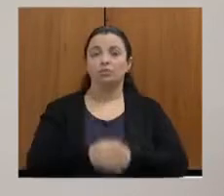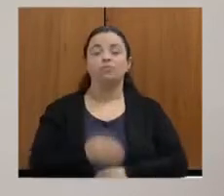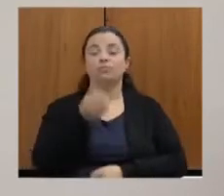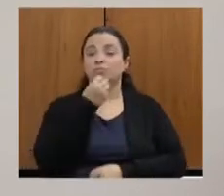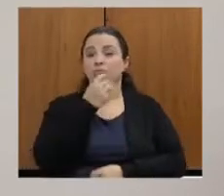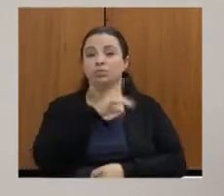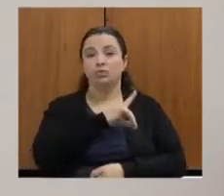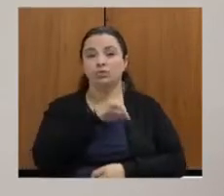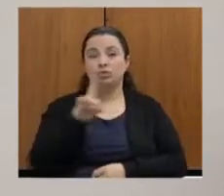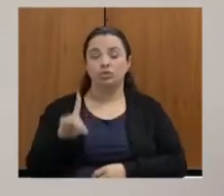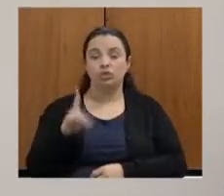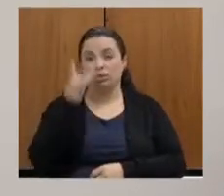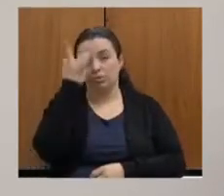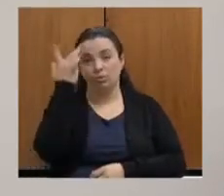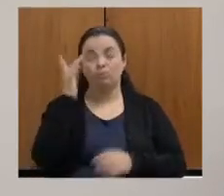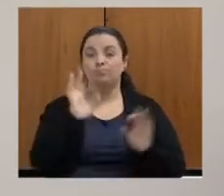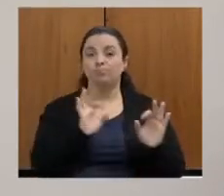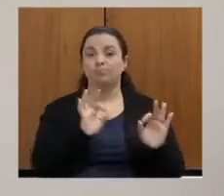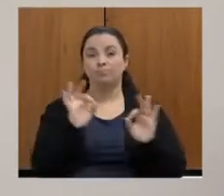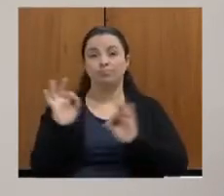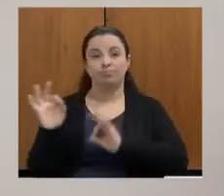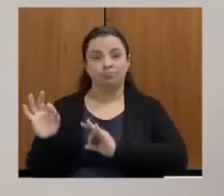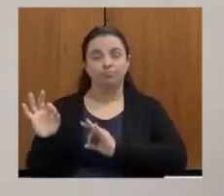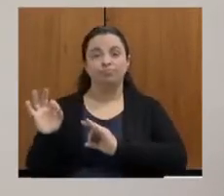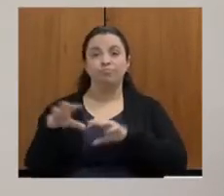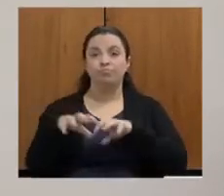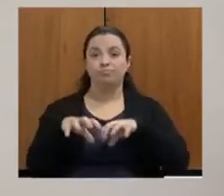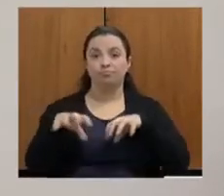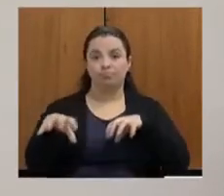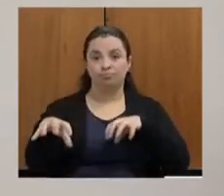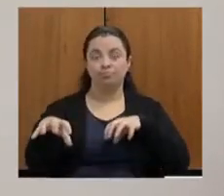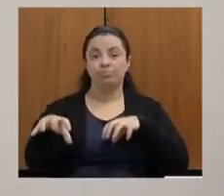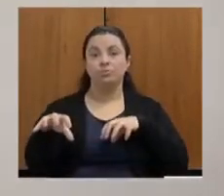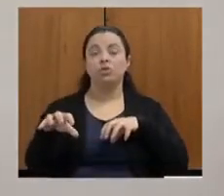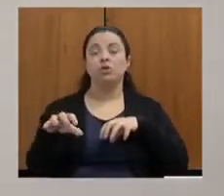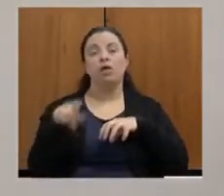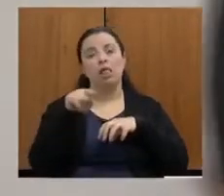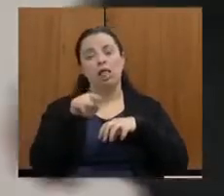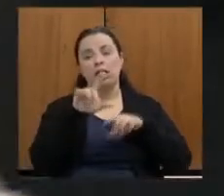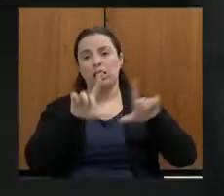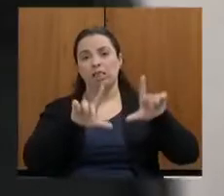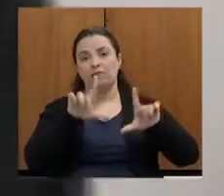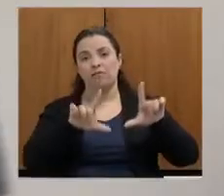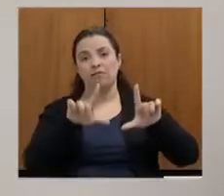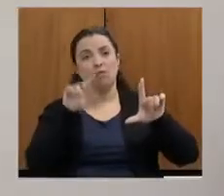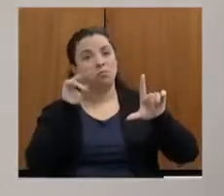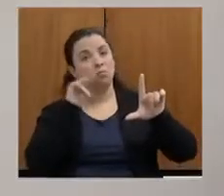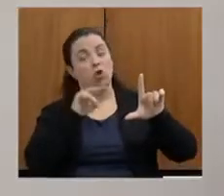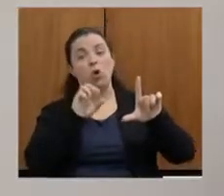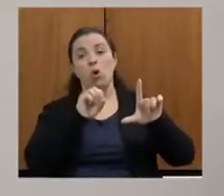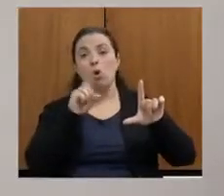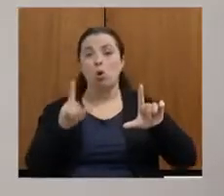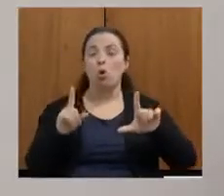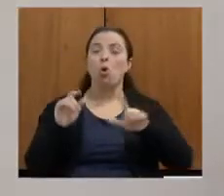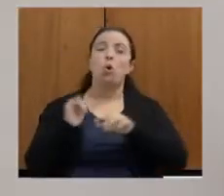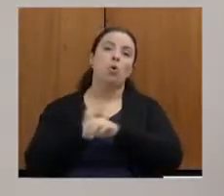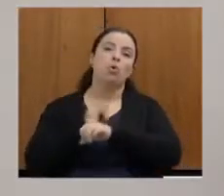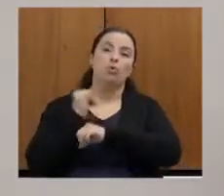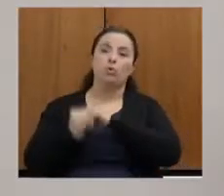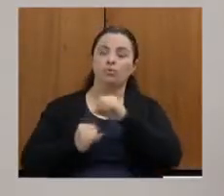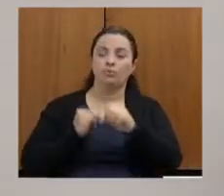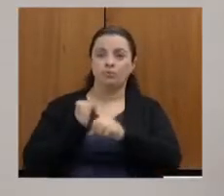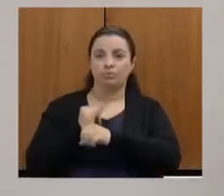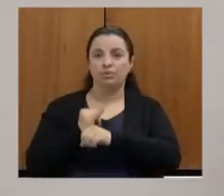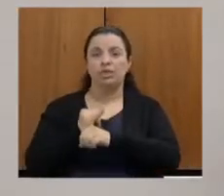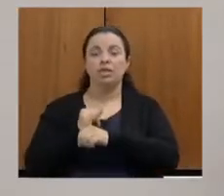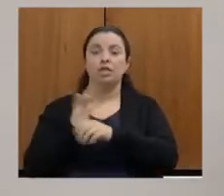dia aqueles que estão nos acompanhando de forma remota pela TV ou pelas redes da Assembleia ou também pelo